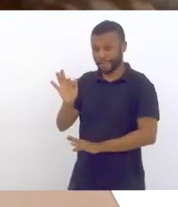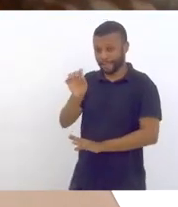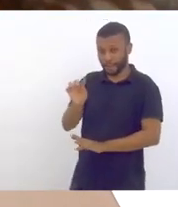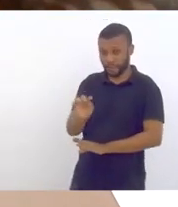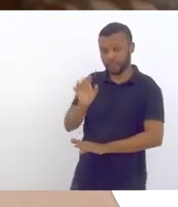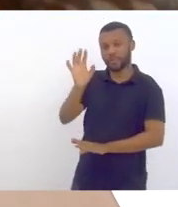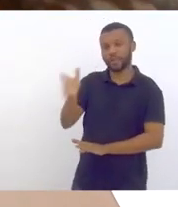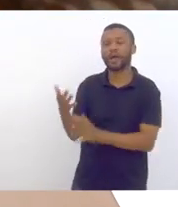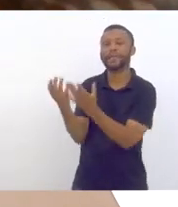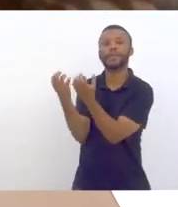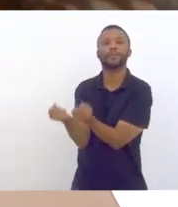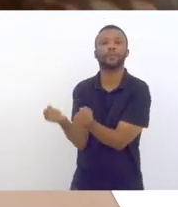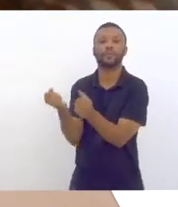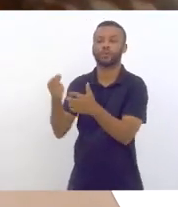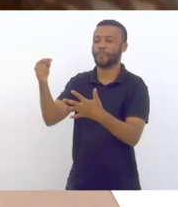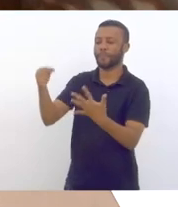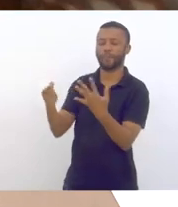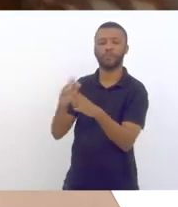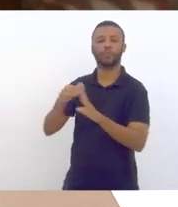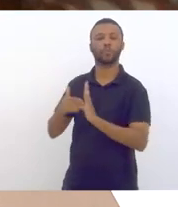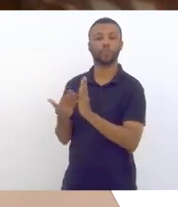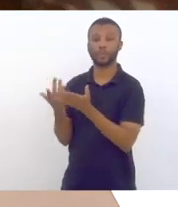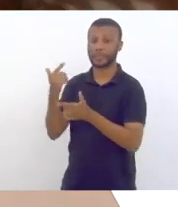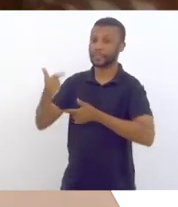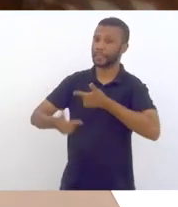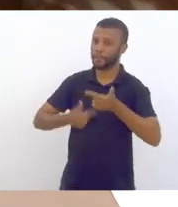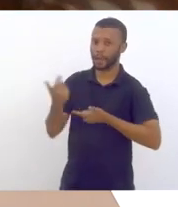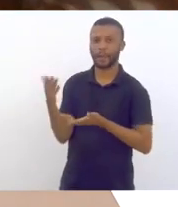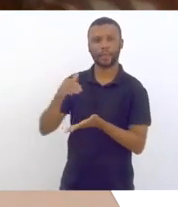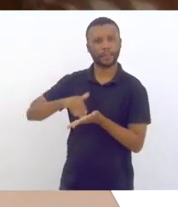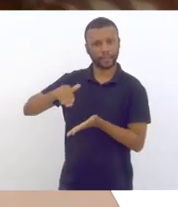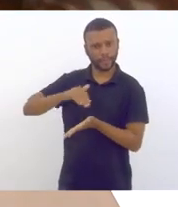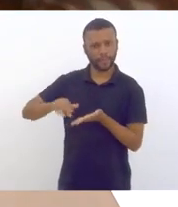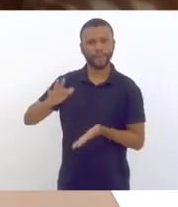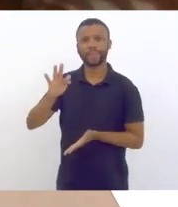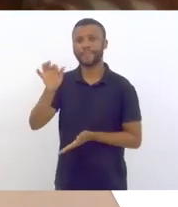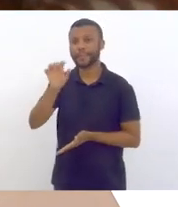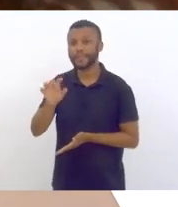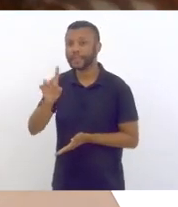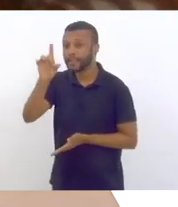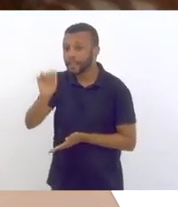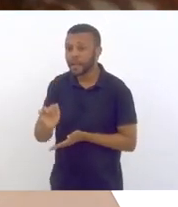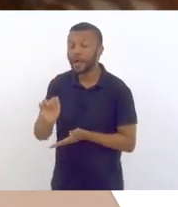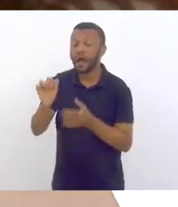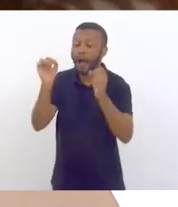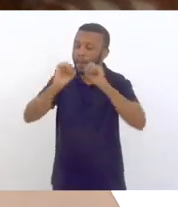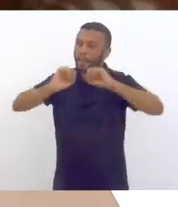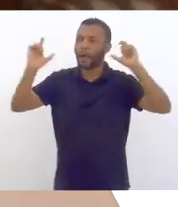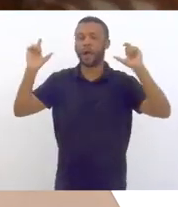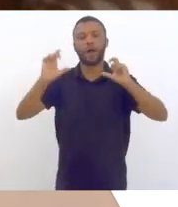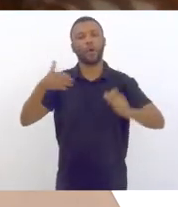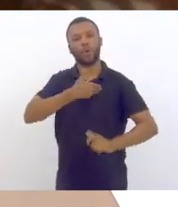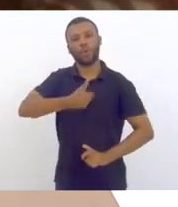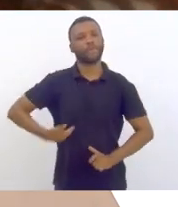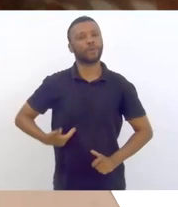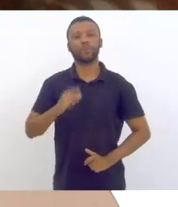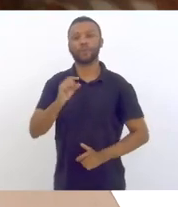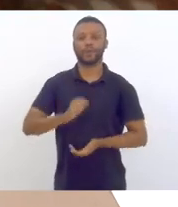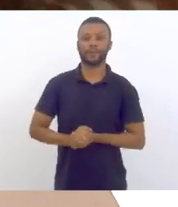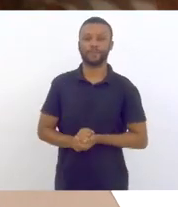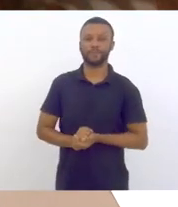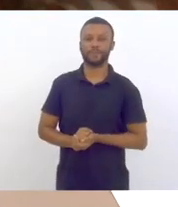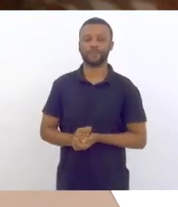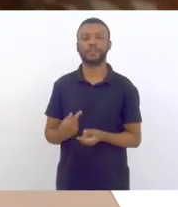trabalho a secretaria de fazenda Deputado Chico alertava o governo que era necessário